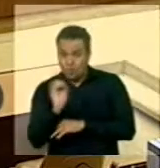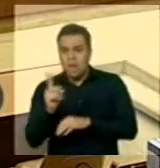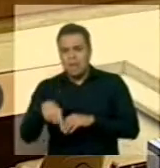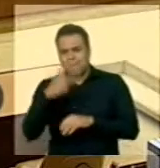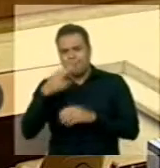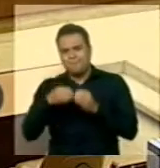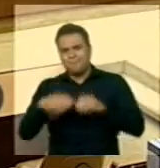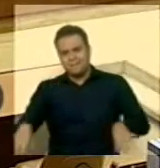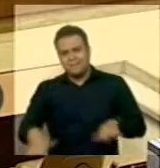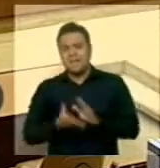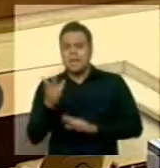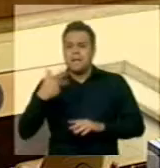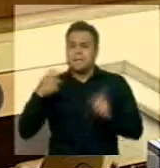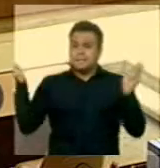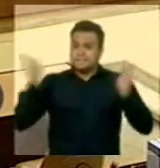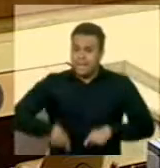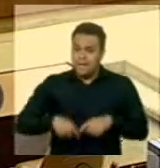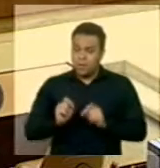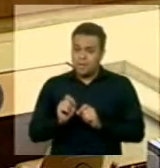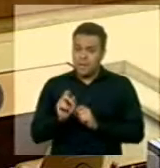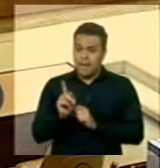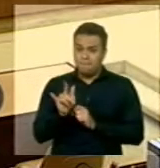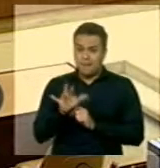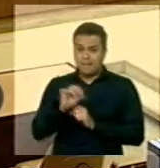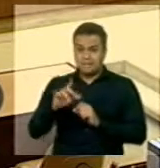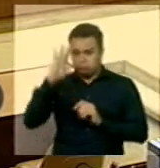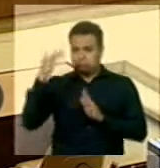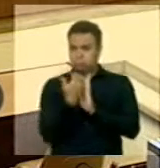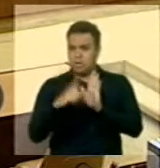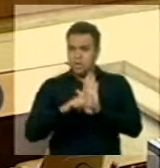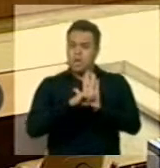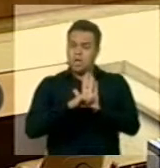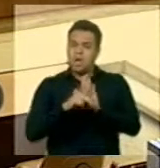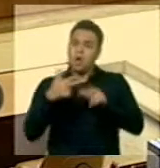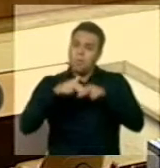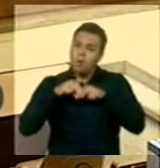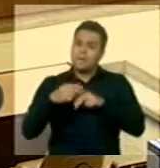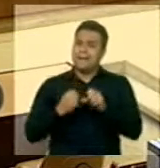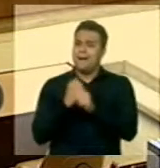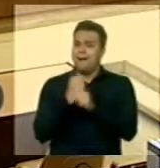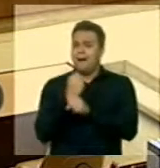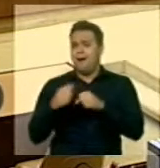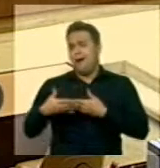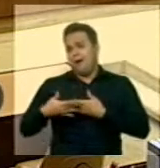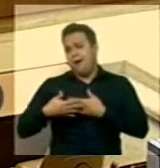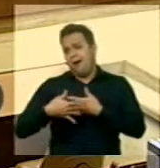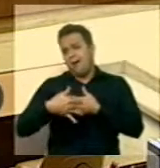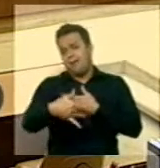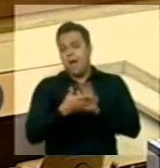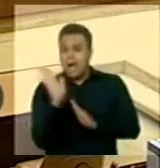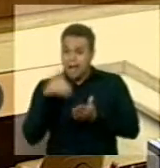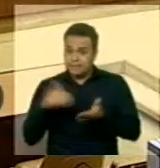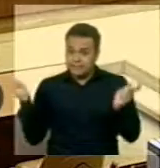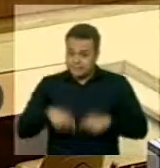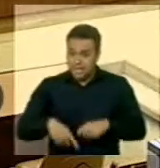pena, a mínima possibilidade de aplicação dessa lei por muitos e muitos anos, até que haja